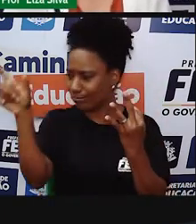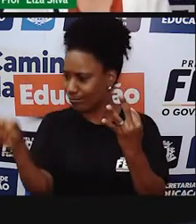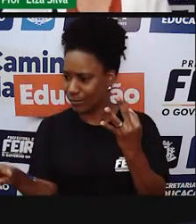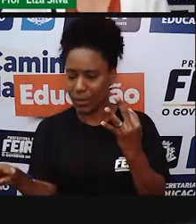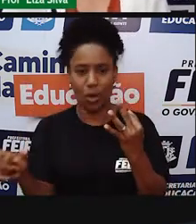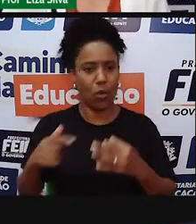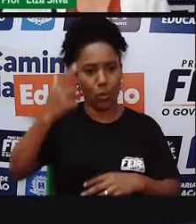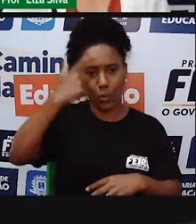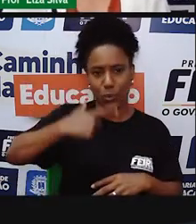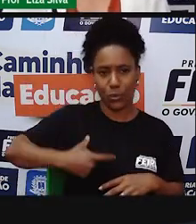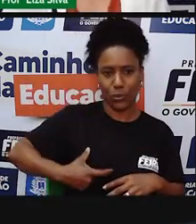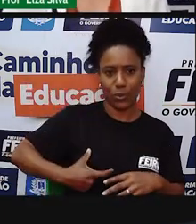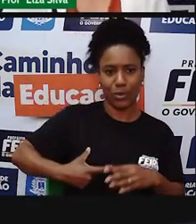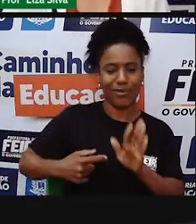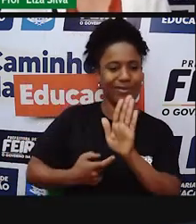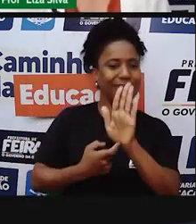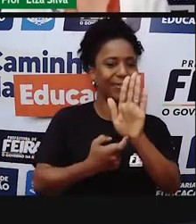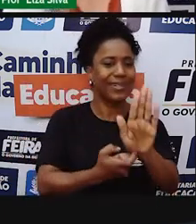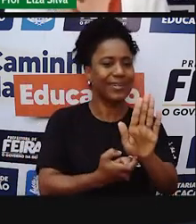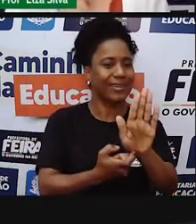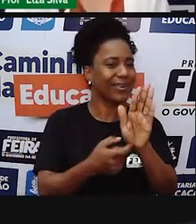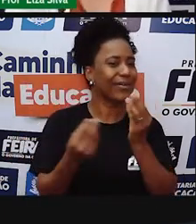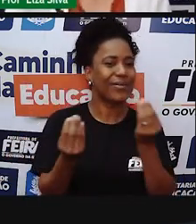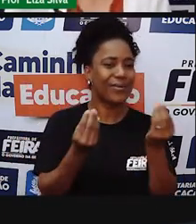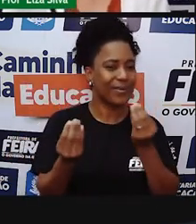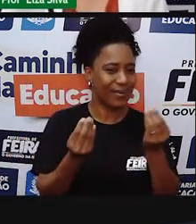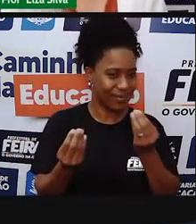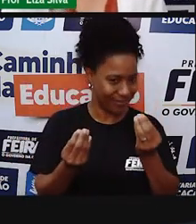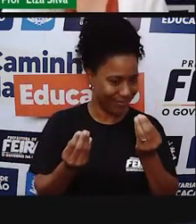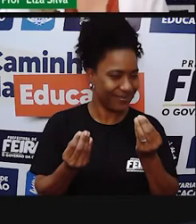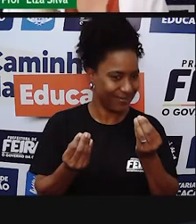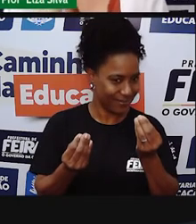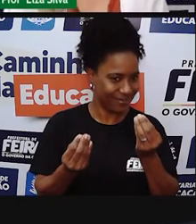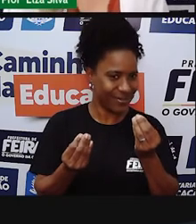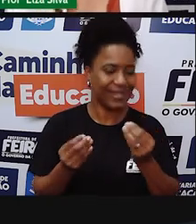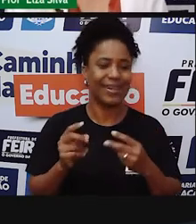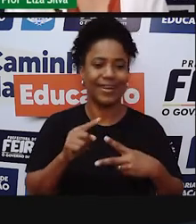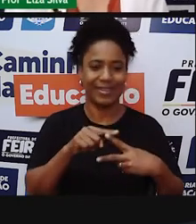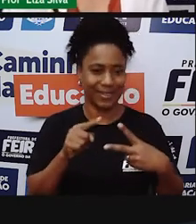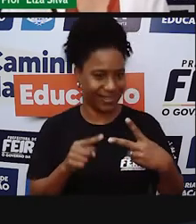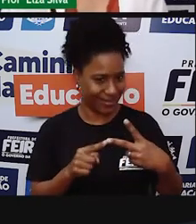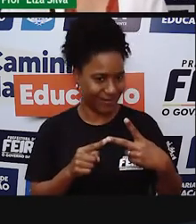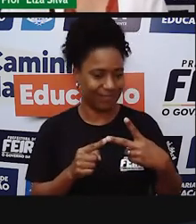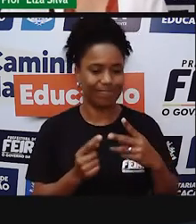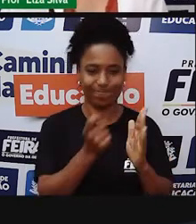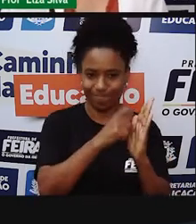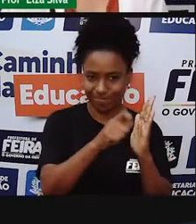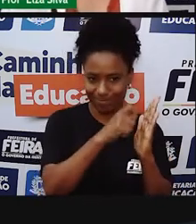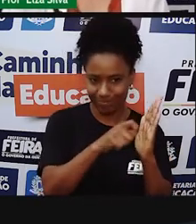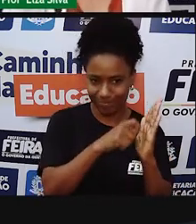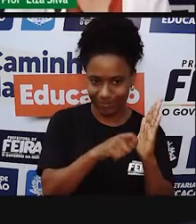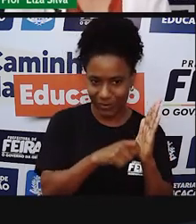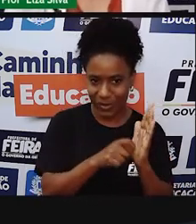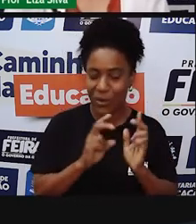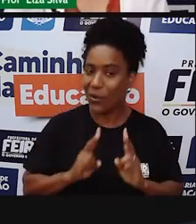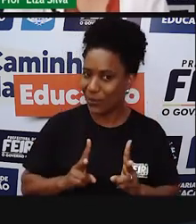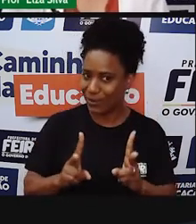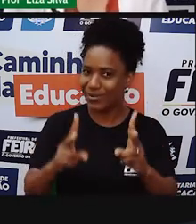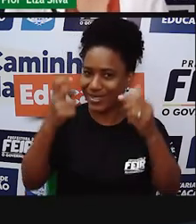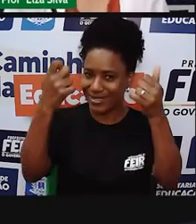nossa própria família? Então, vamos seguir para ampliarmos os nossos conhecimentos sobre o tema.